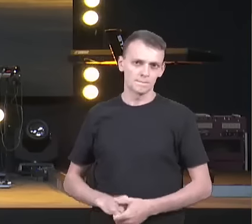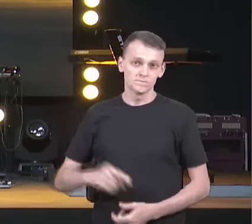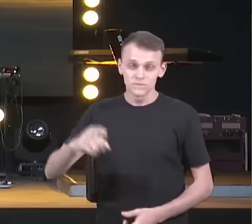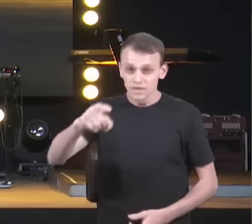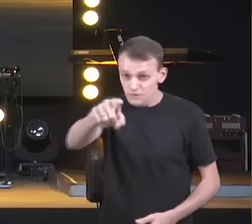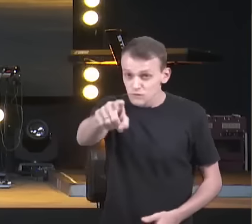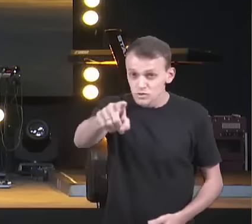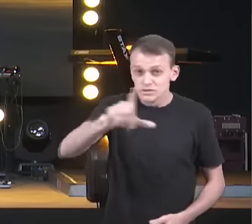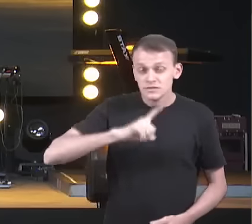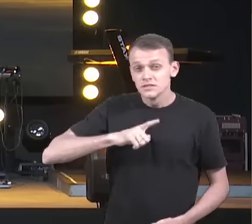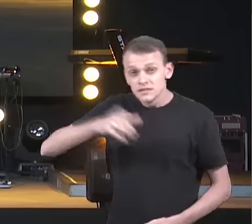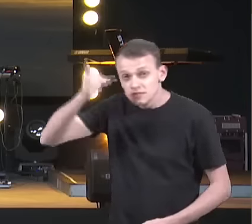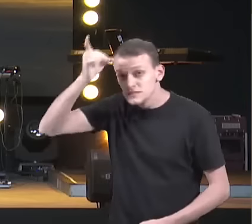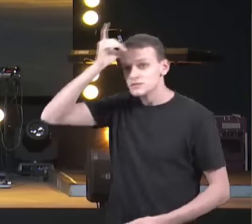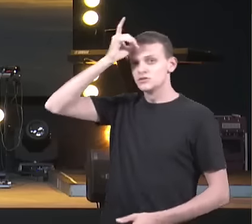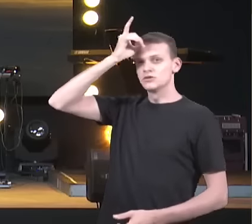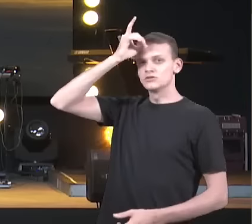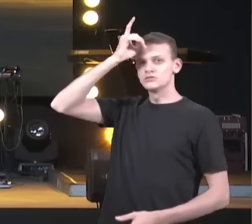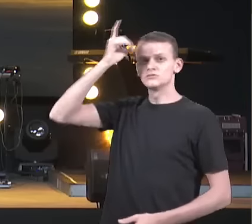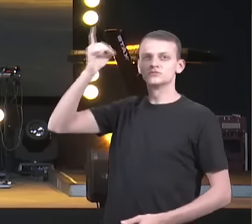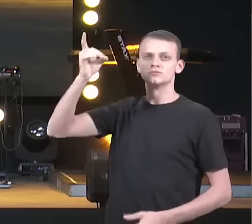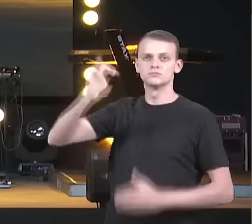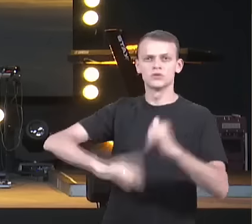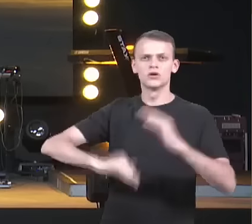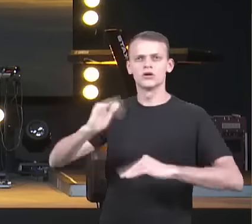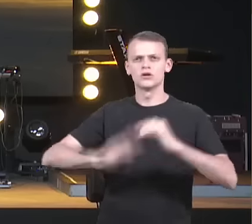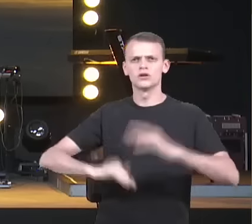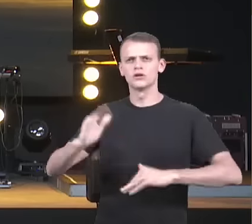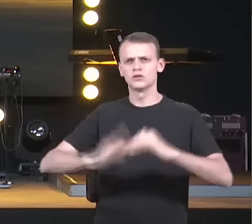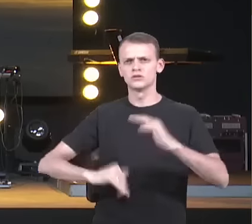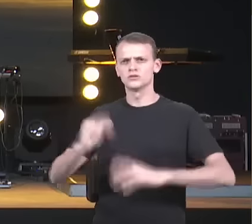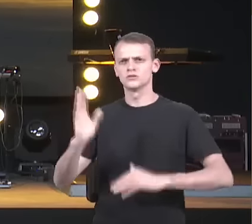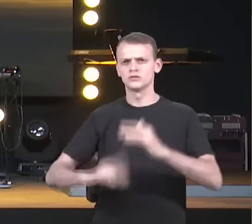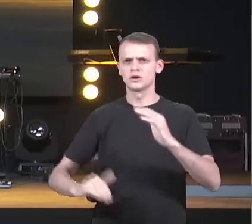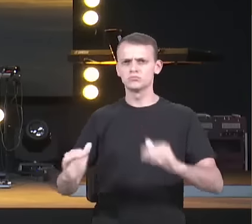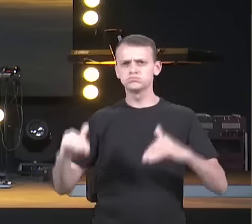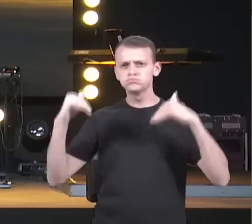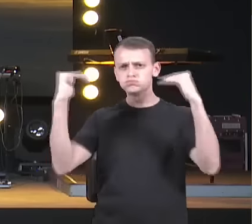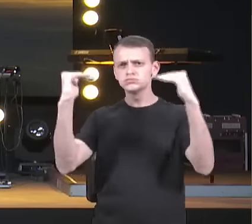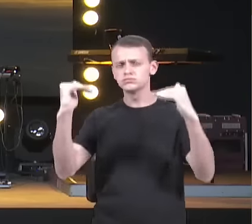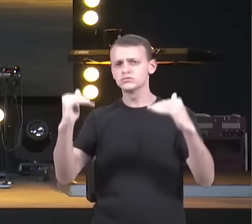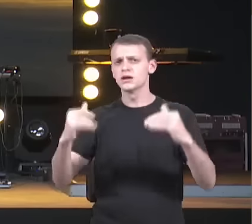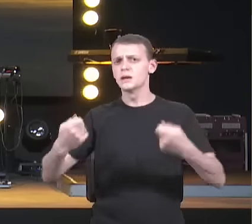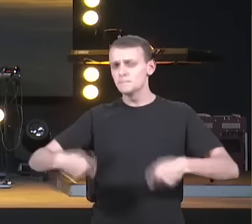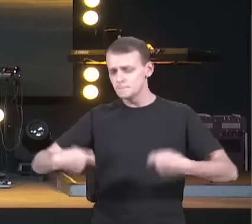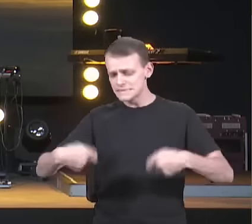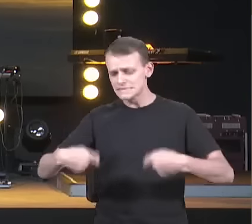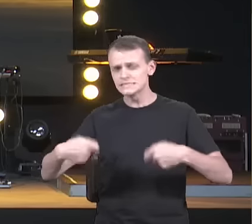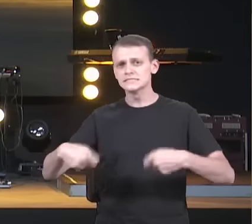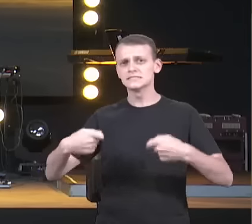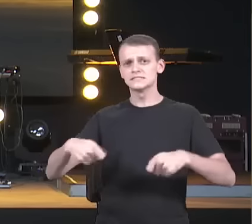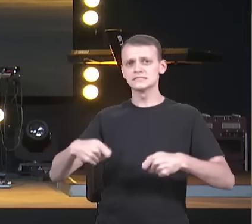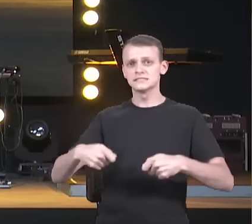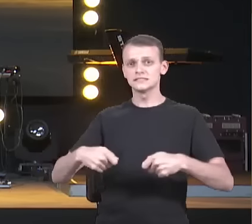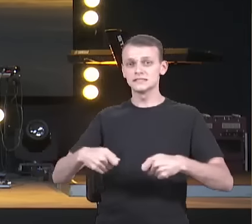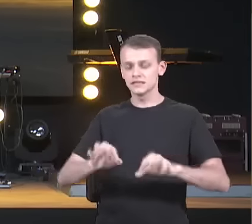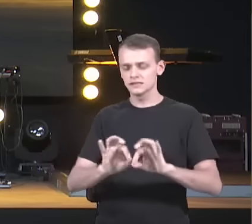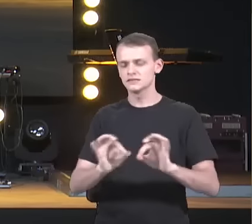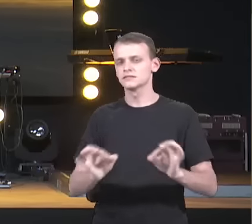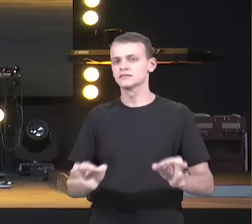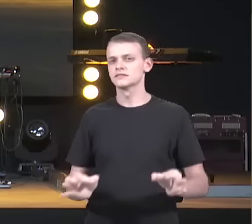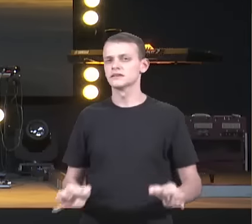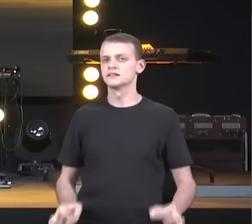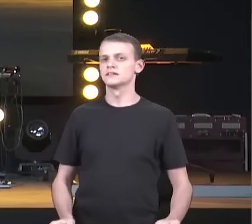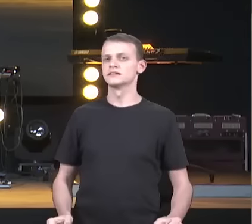Seus dons, seus talentos, suas habilidades precisam ser redimidos.